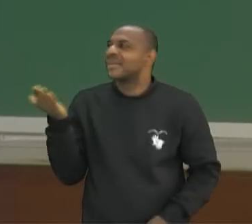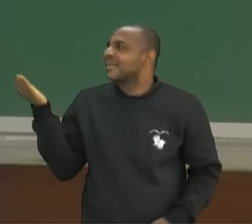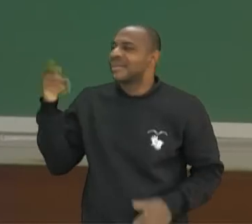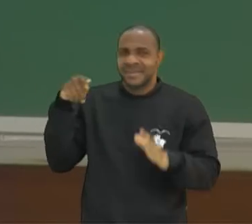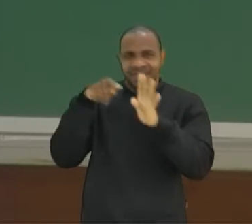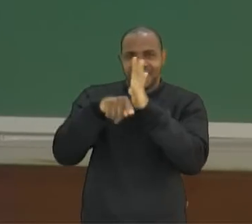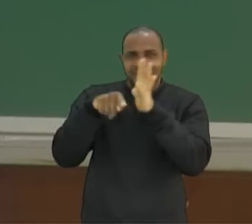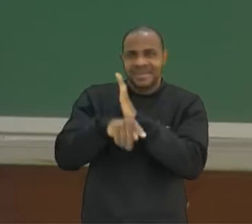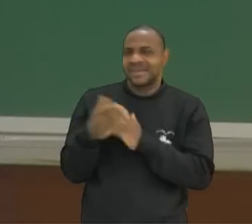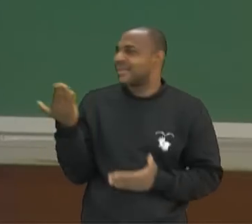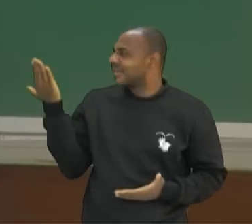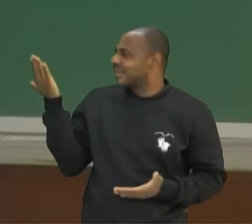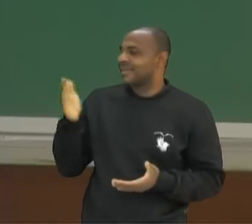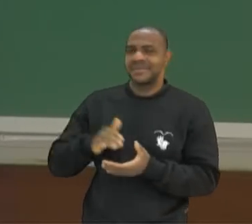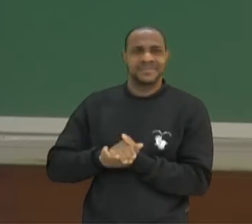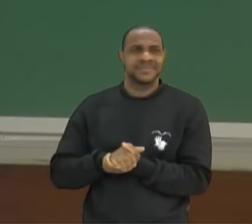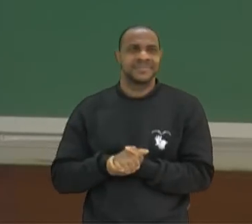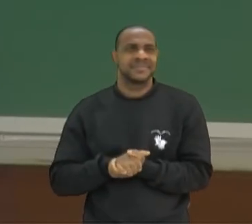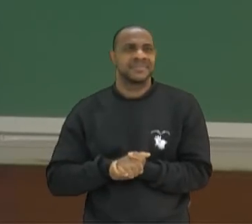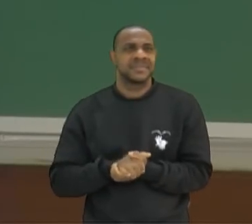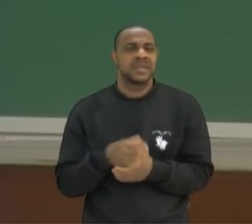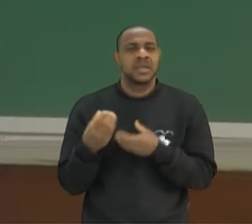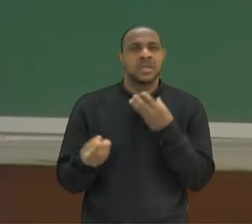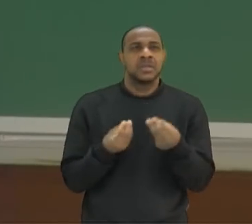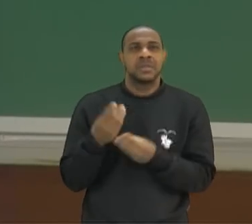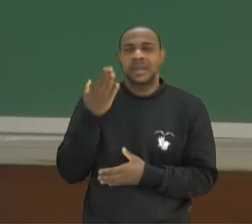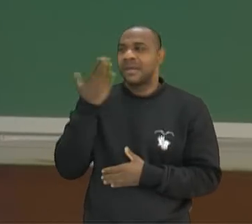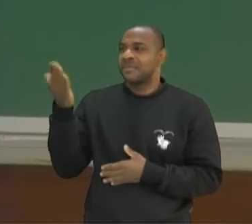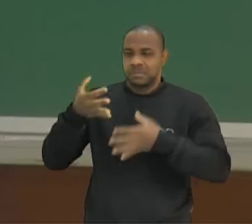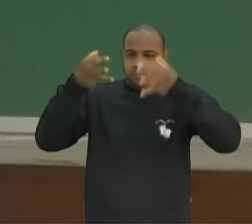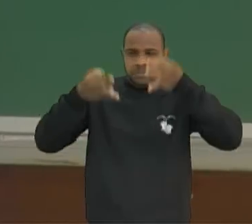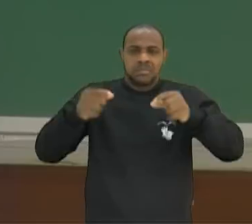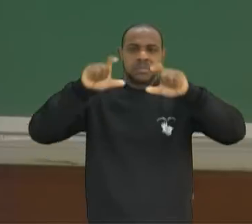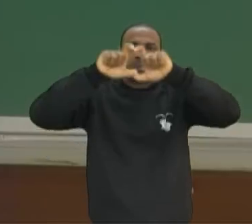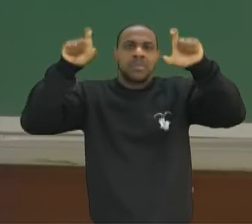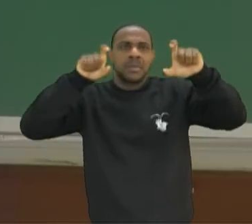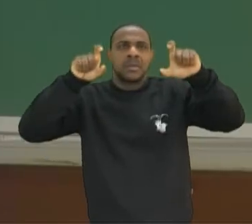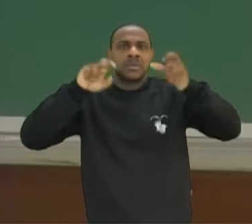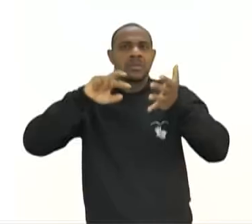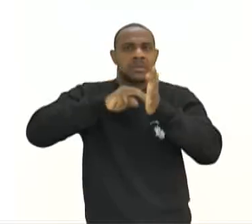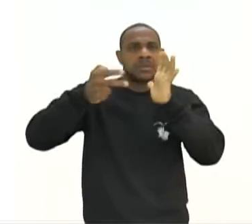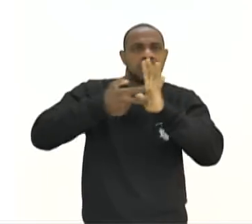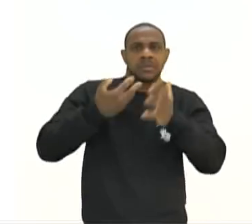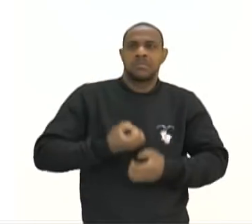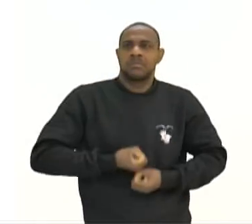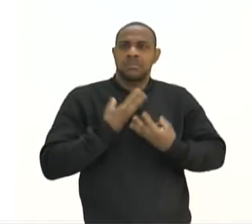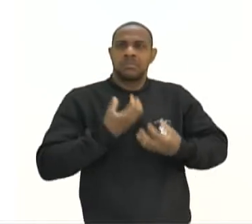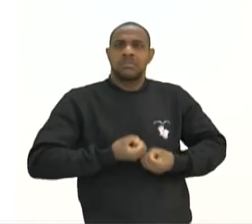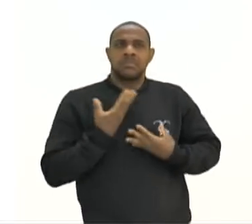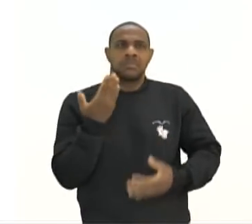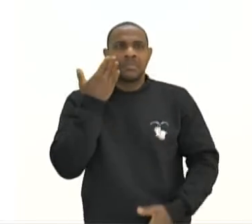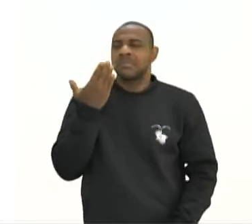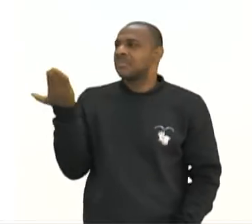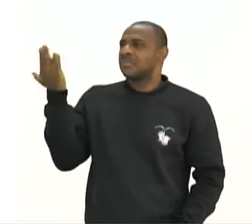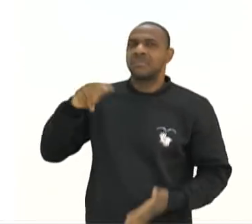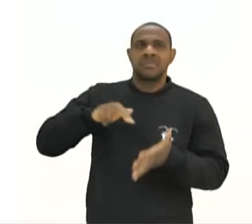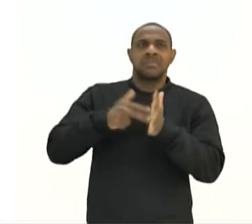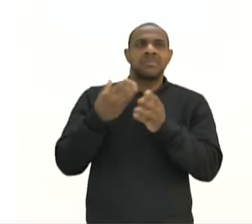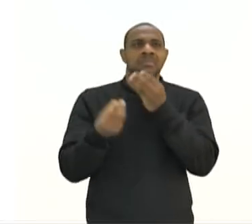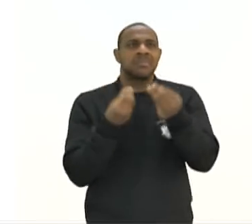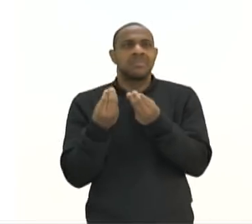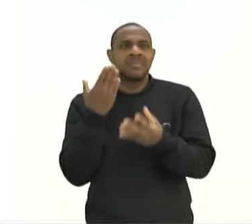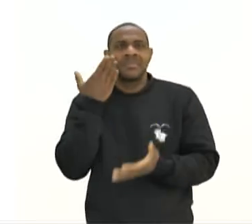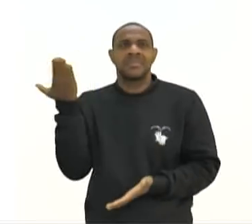one day this nation will rise up. Na afirmação acima, o significado da expressão rise up é... O que